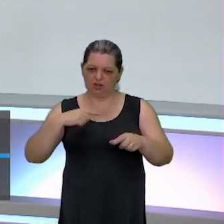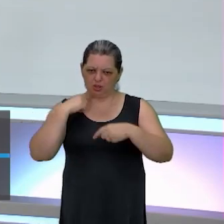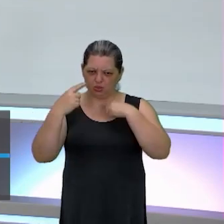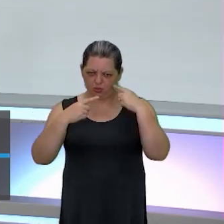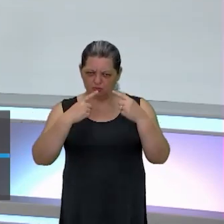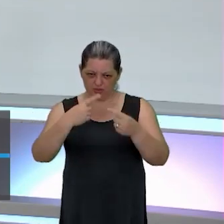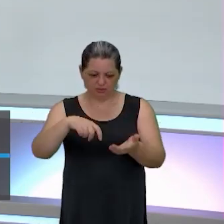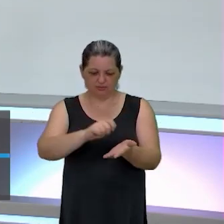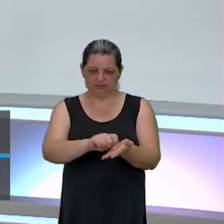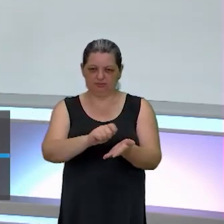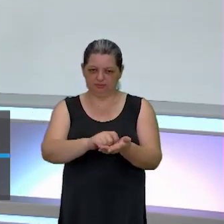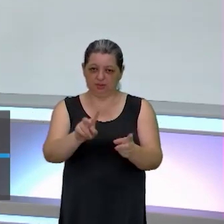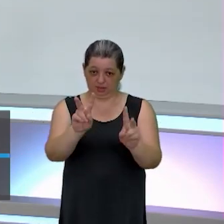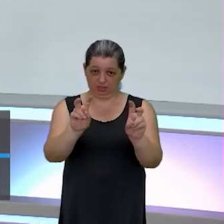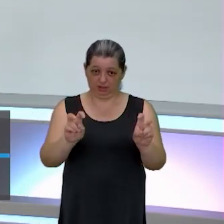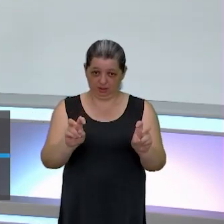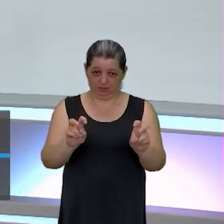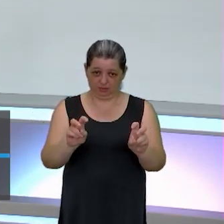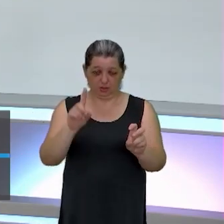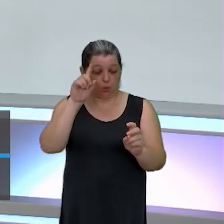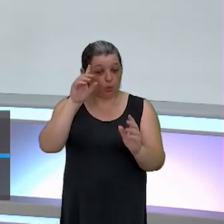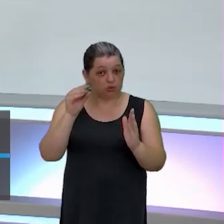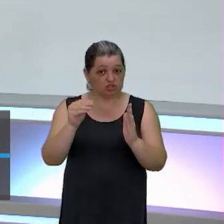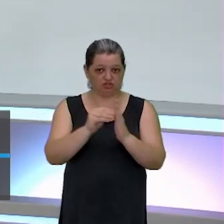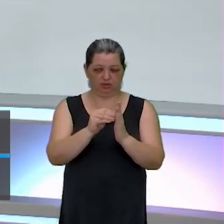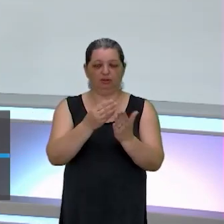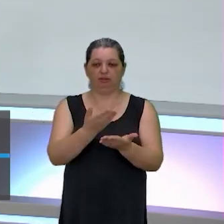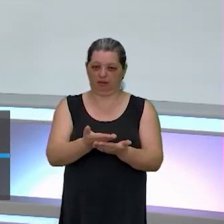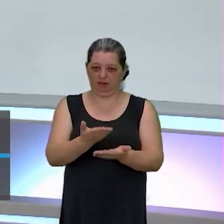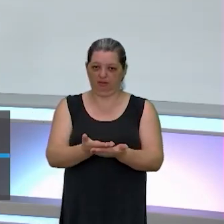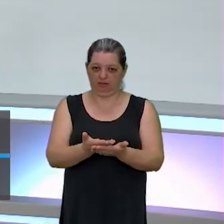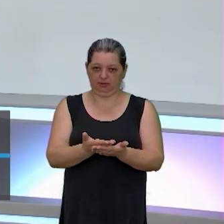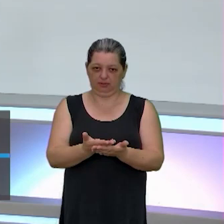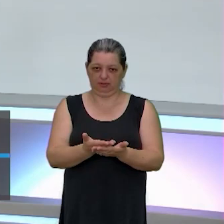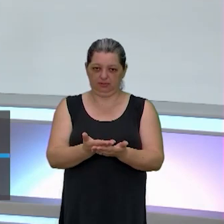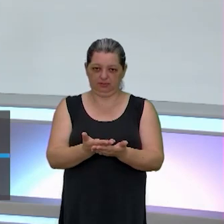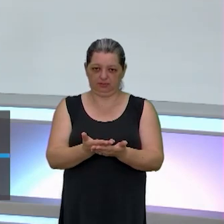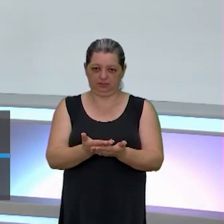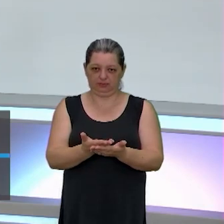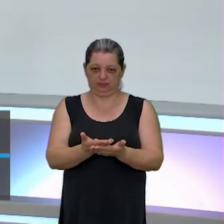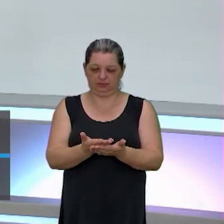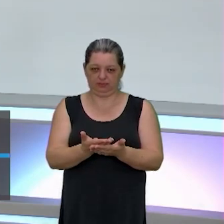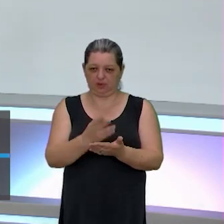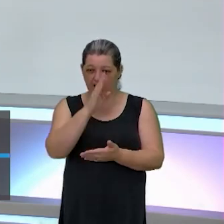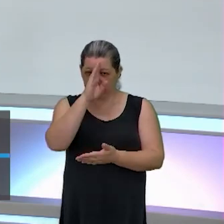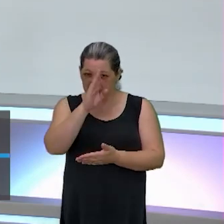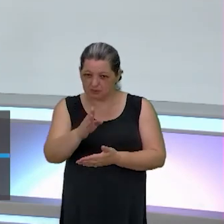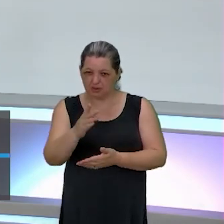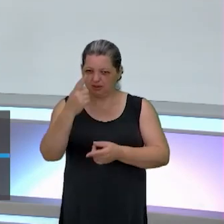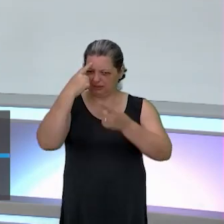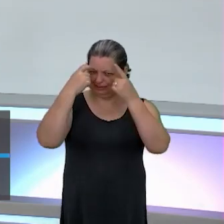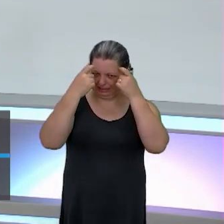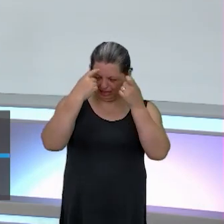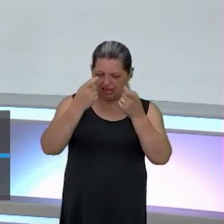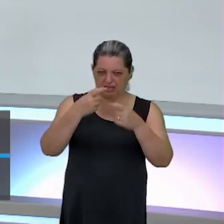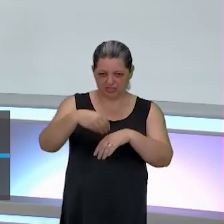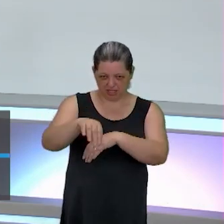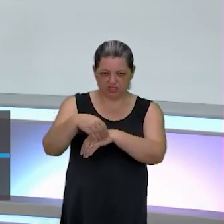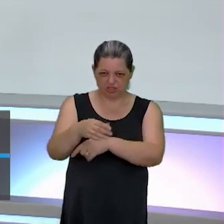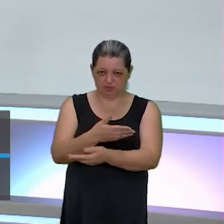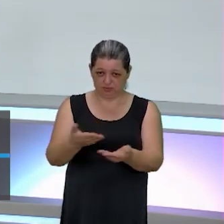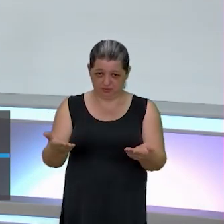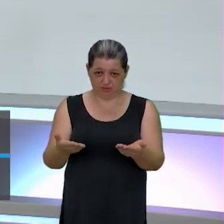dúvidas botar no tema a data da aula anotaria as principais ideias que eu falei pra vocês